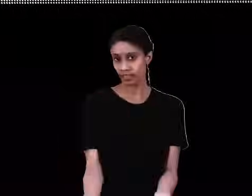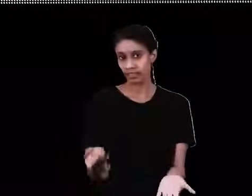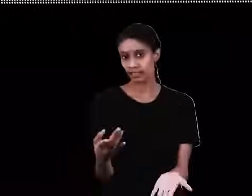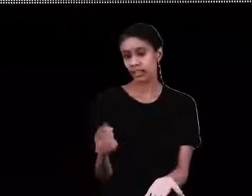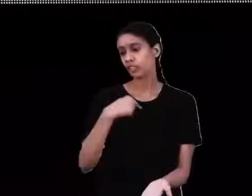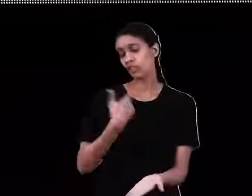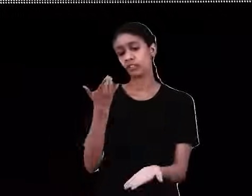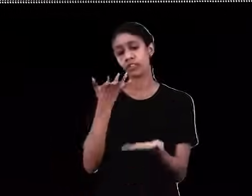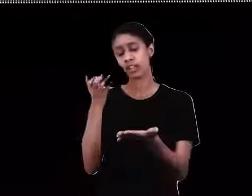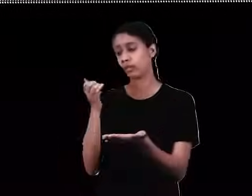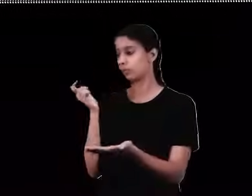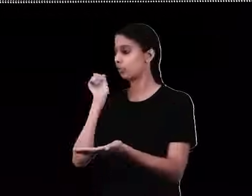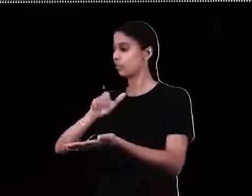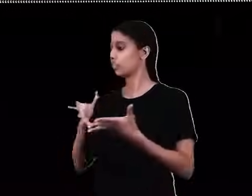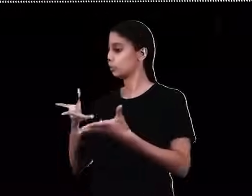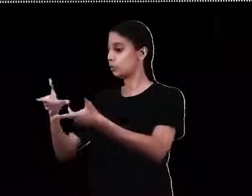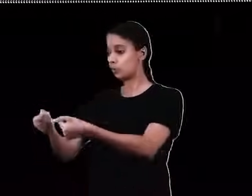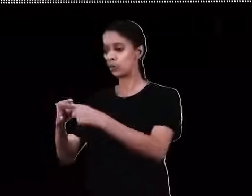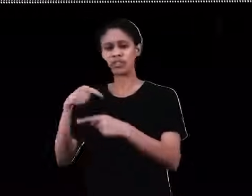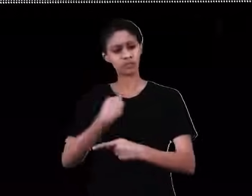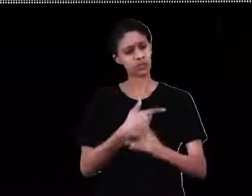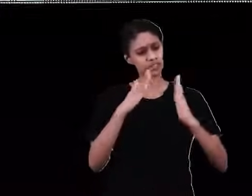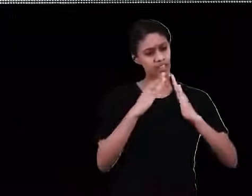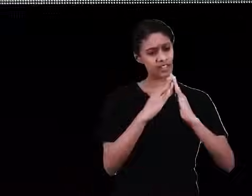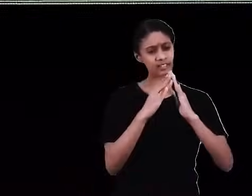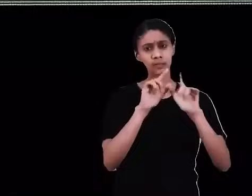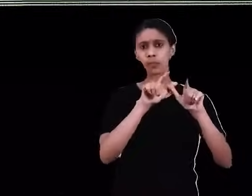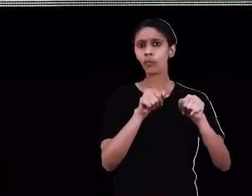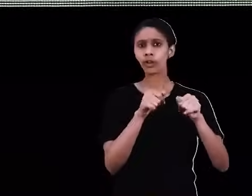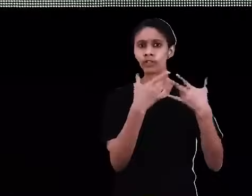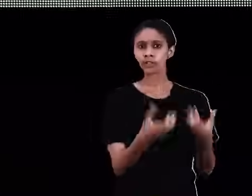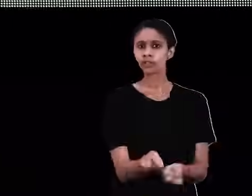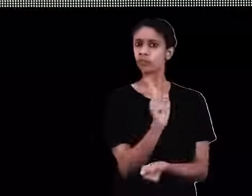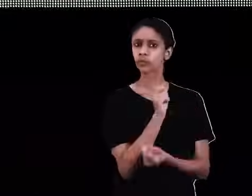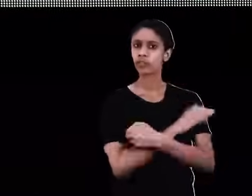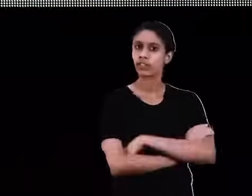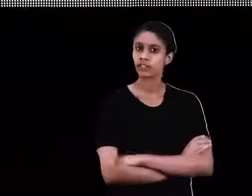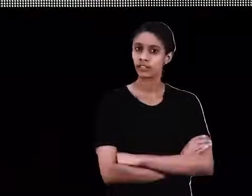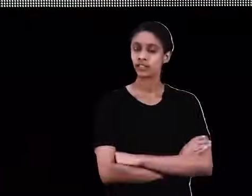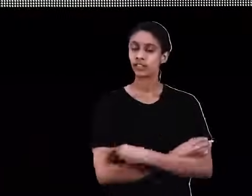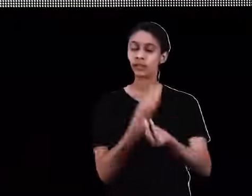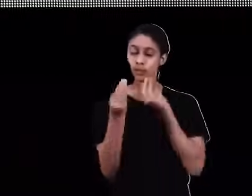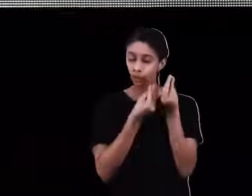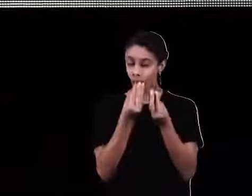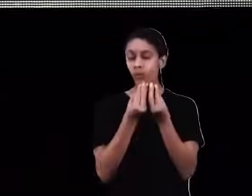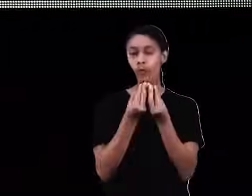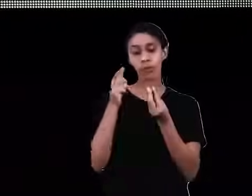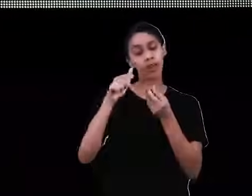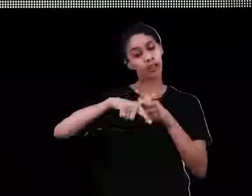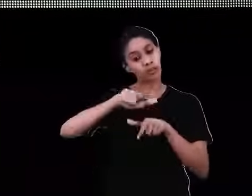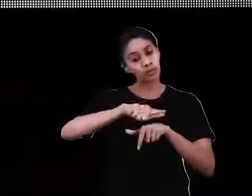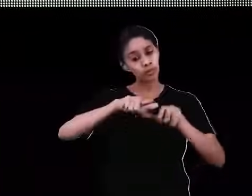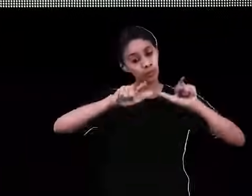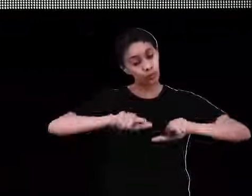querendo conquistar o mundo, sendo que a nossa casa a gente não conquistou. Abigail estava nos ensinando que governar a si mesmo não é sobre conquistar um território novo,